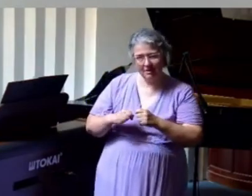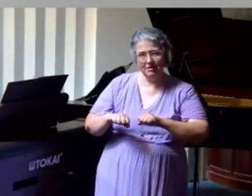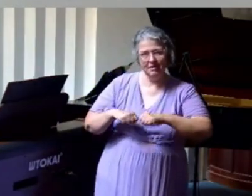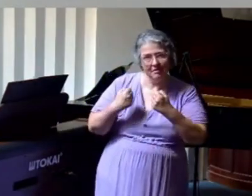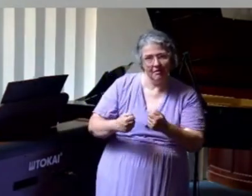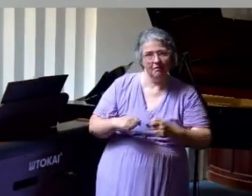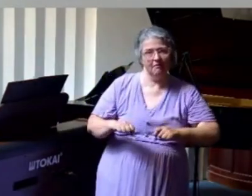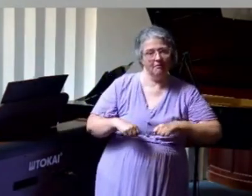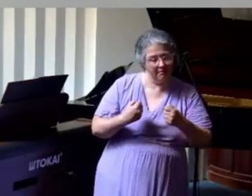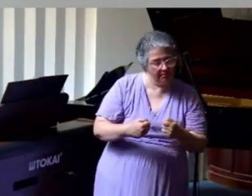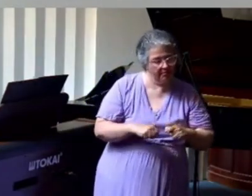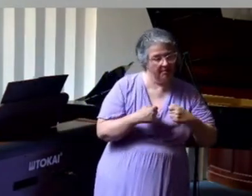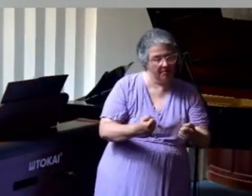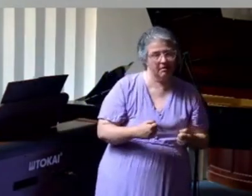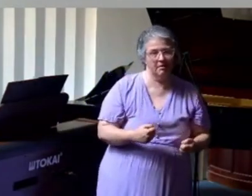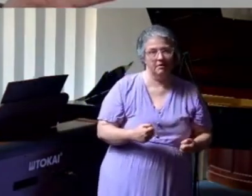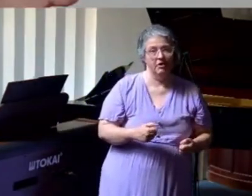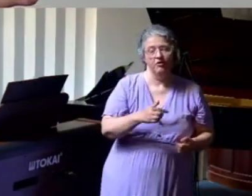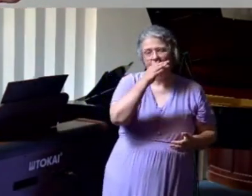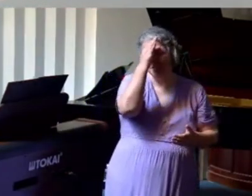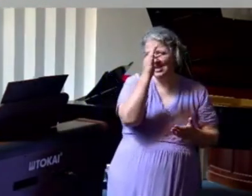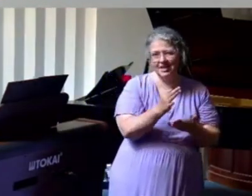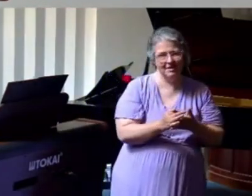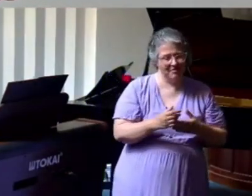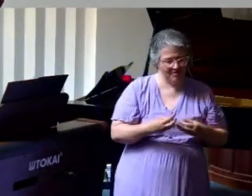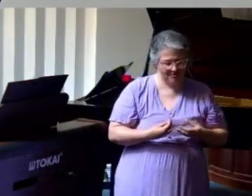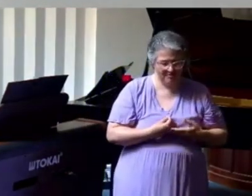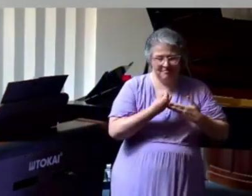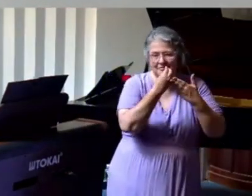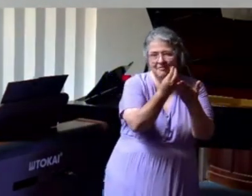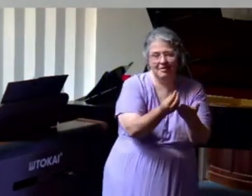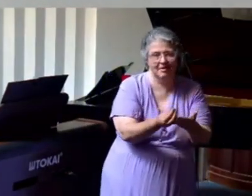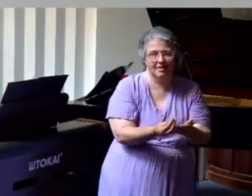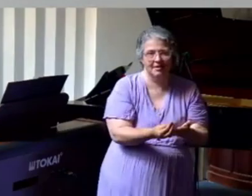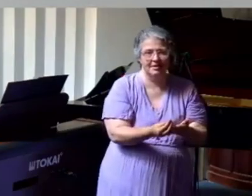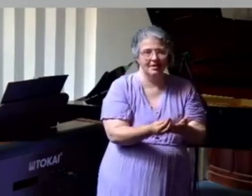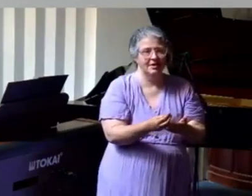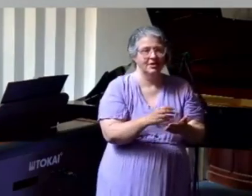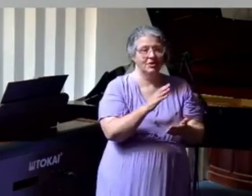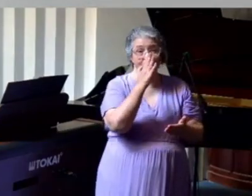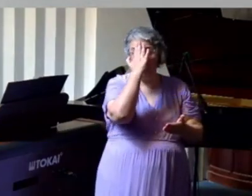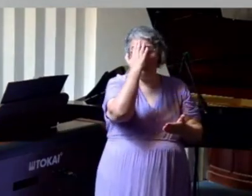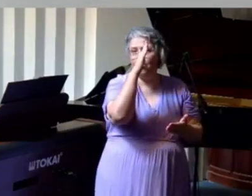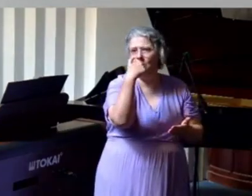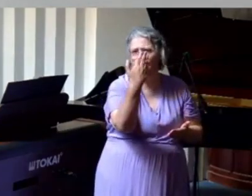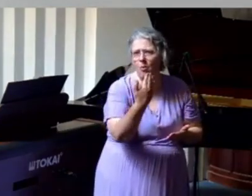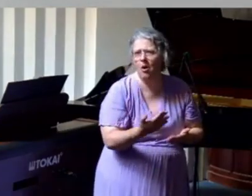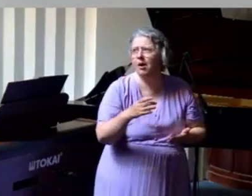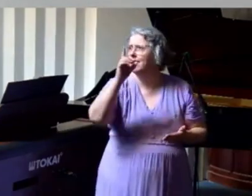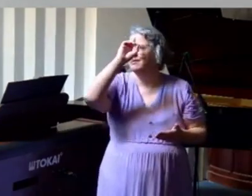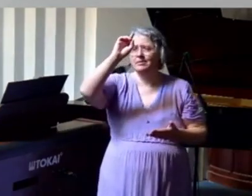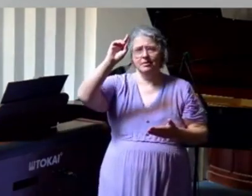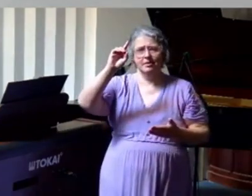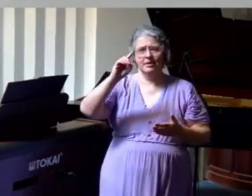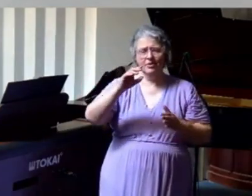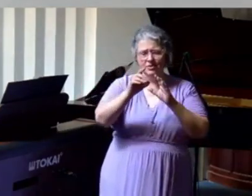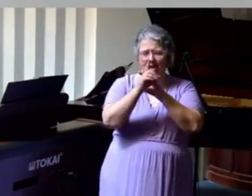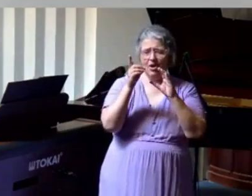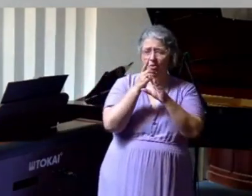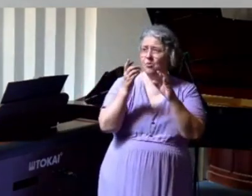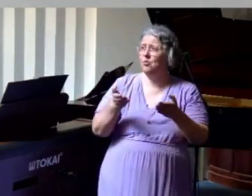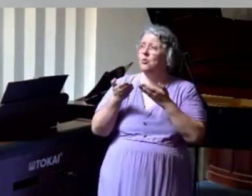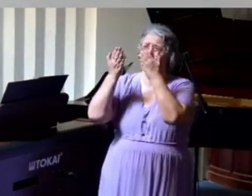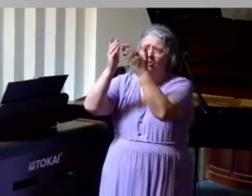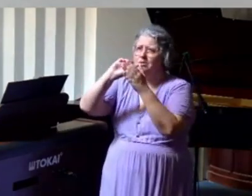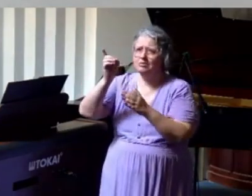você não se consagra ao Senhor, então você não honra a Ele, você não presta o culto a